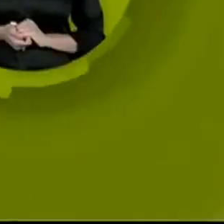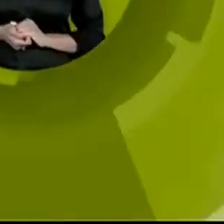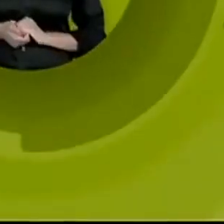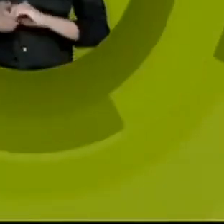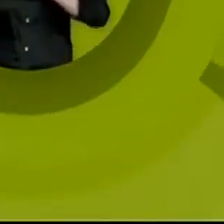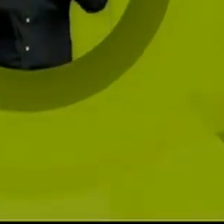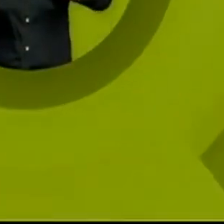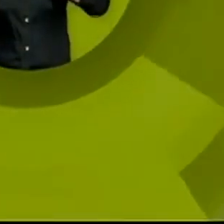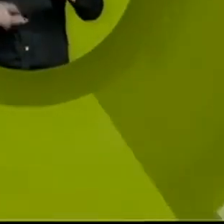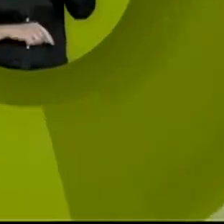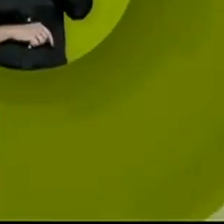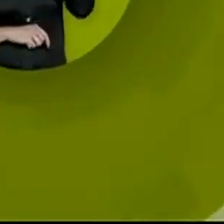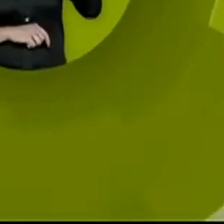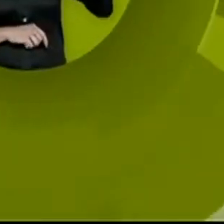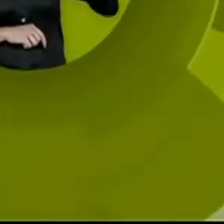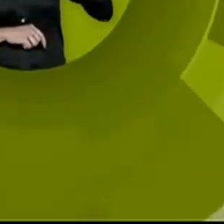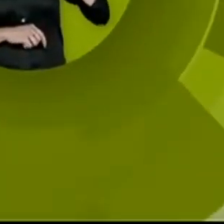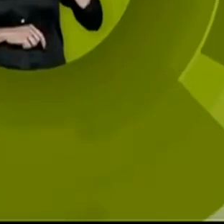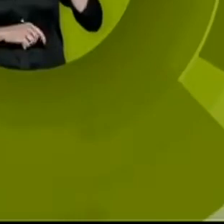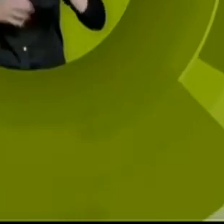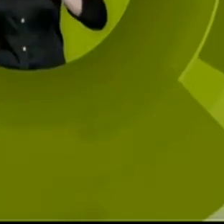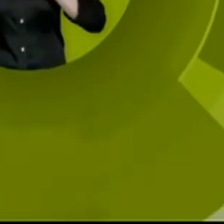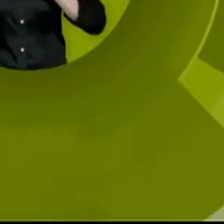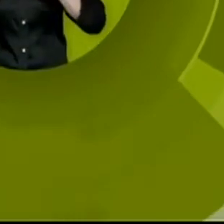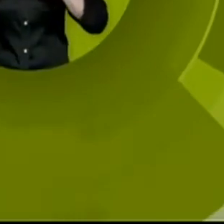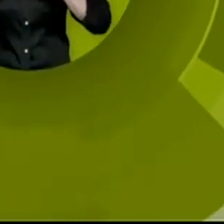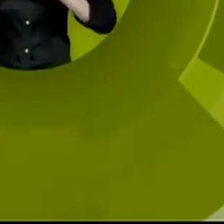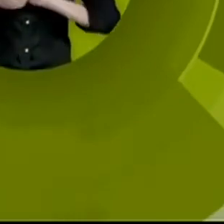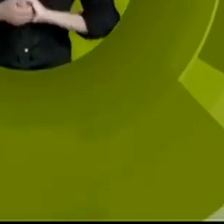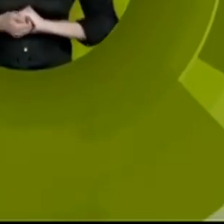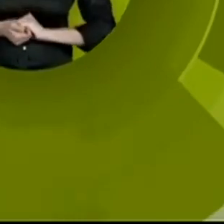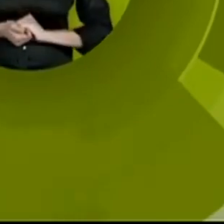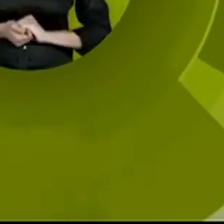O programa a seguir é livre para todos os públicos.